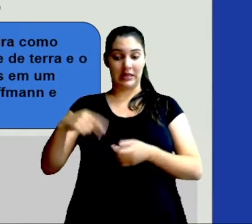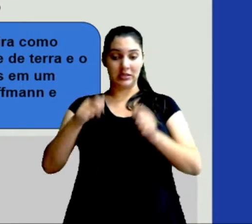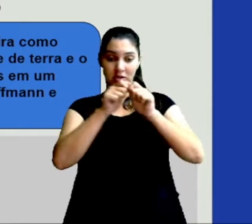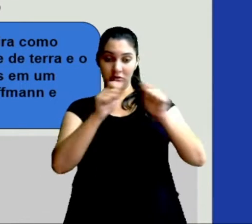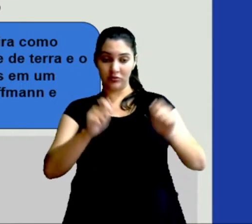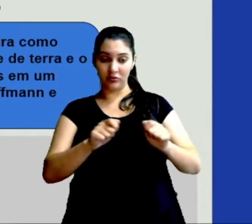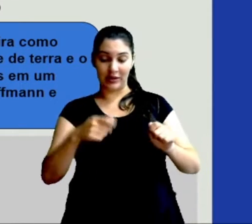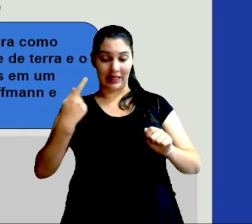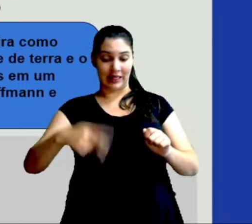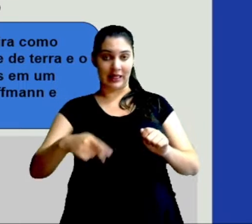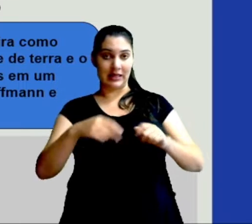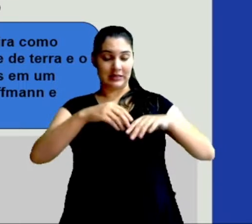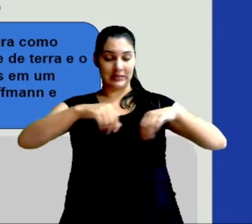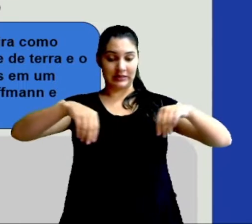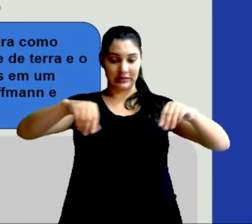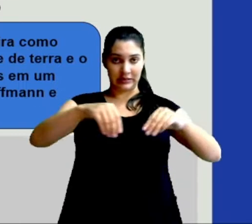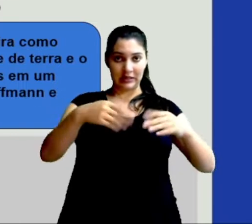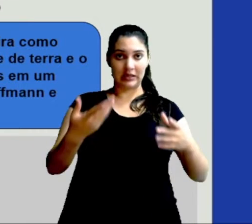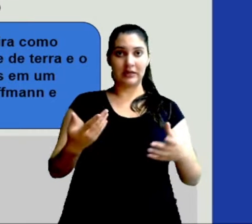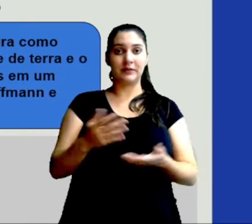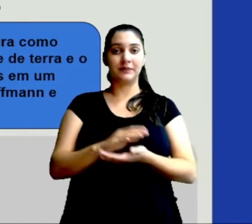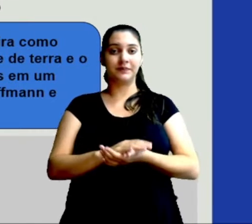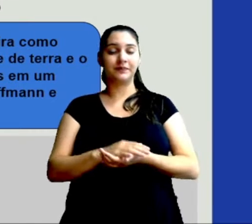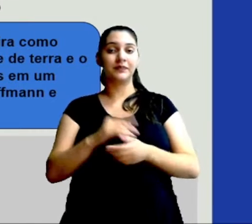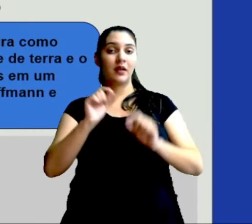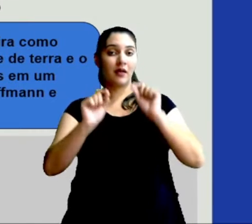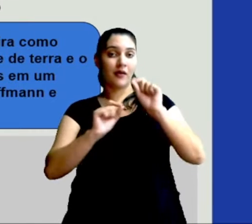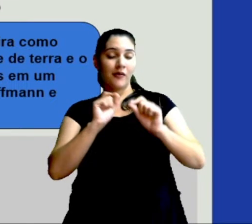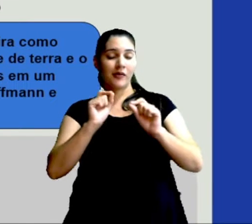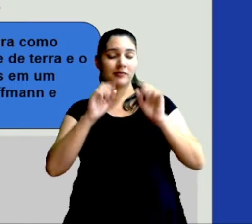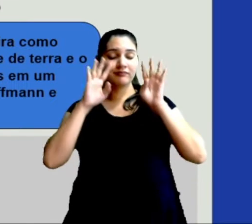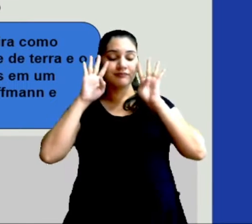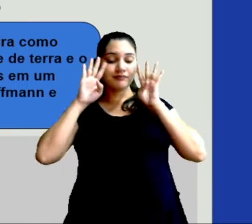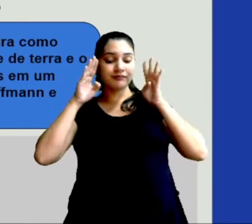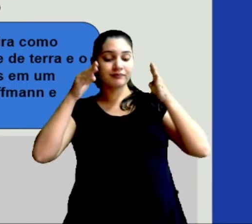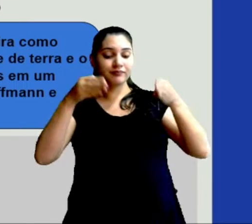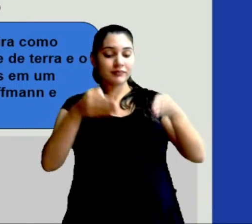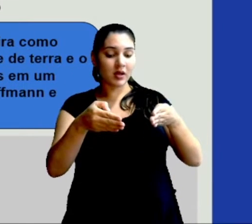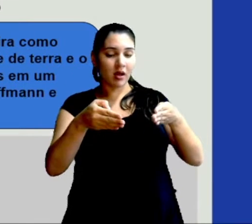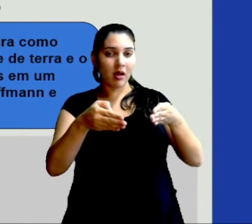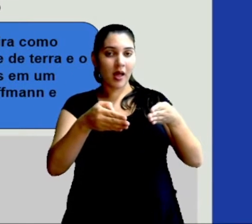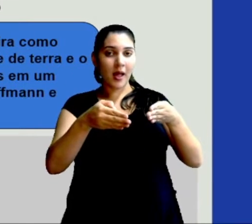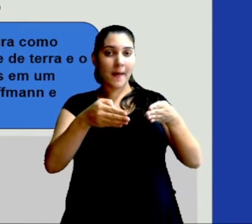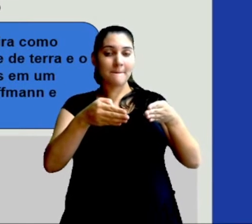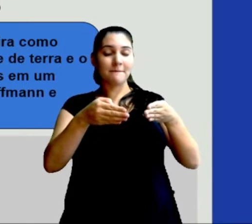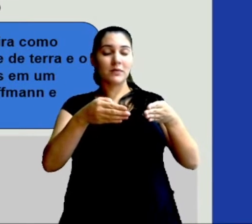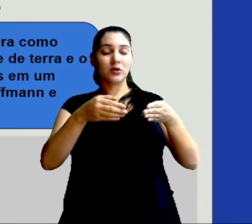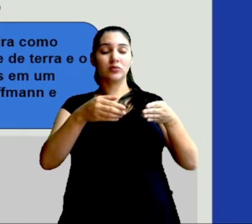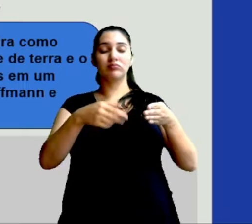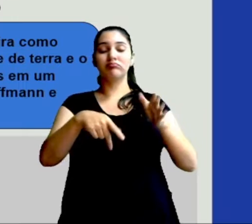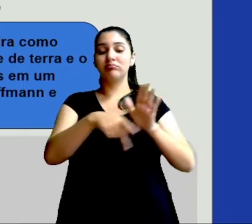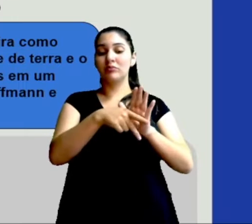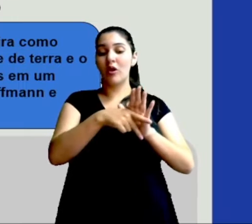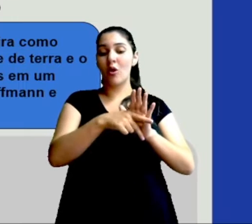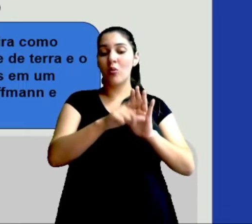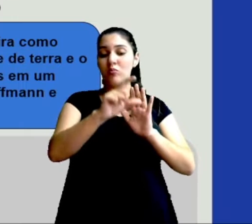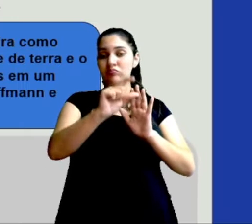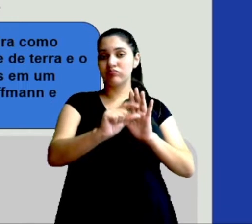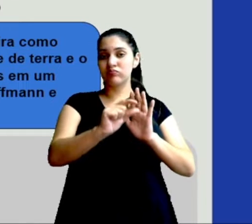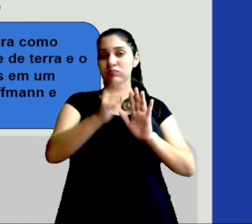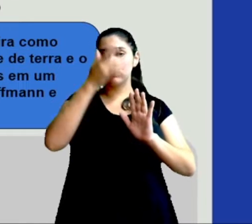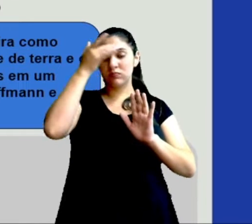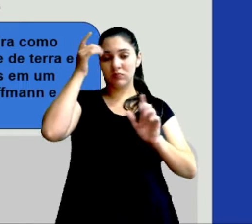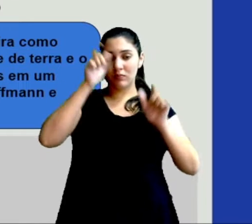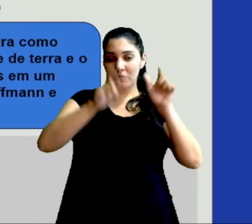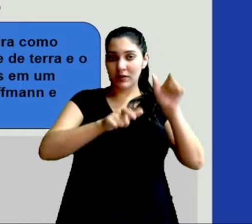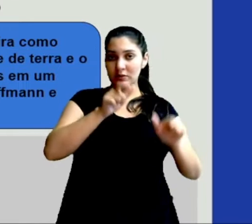estrutura nessa terra, essas terras, são concentradas na mão de pouquíssimos. E há o acúmulo de